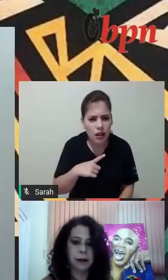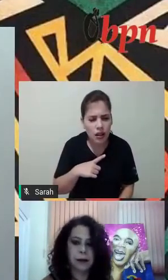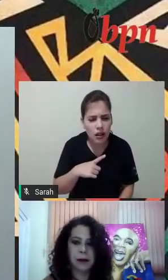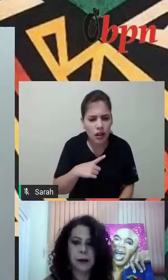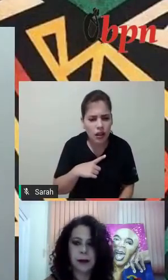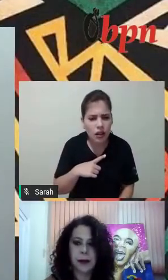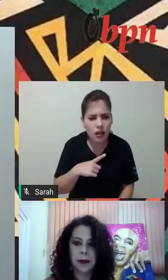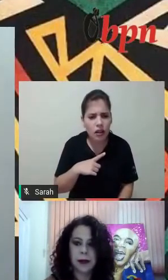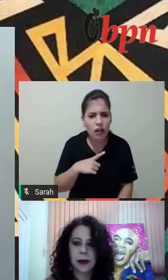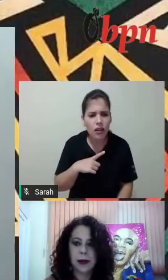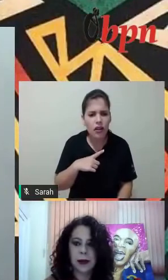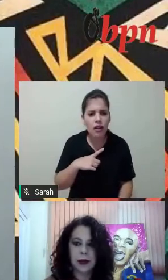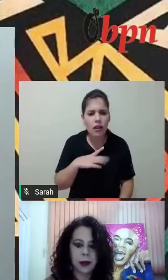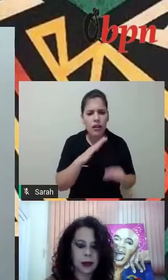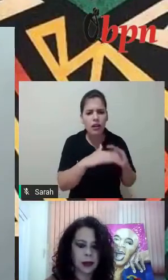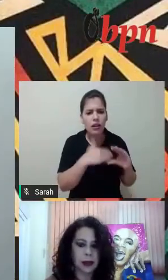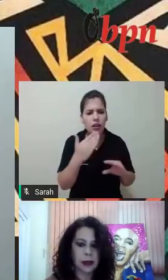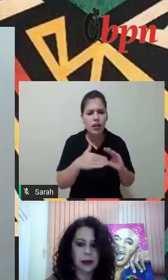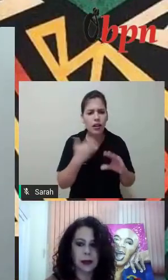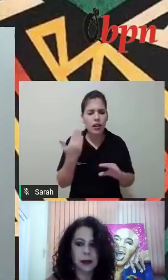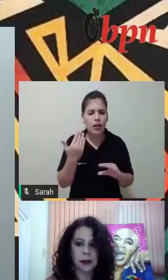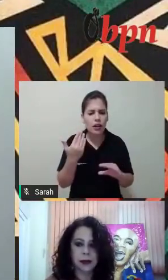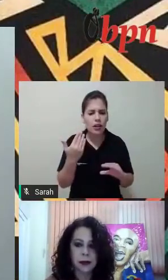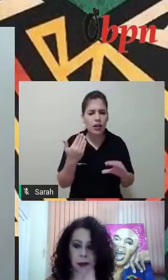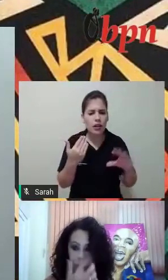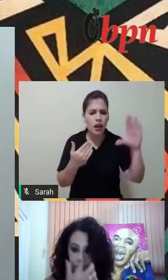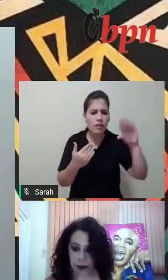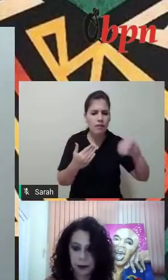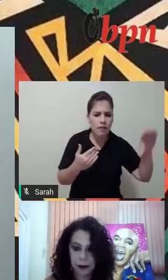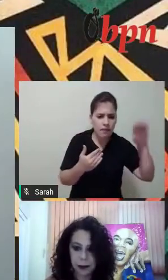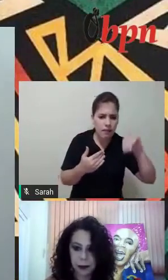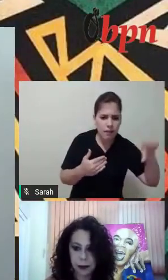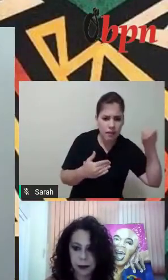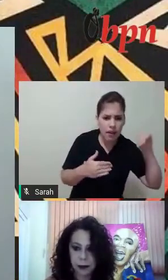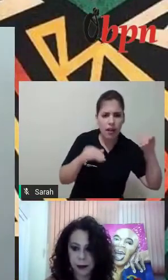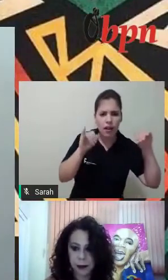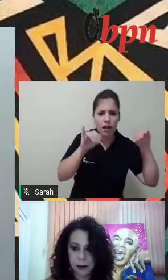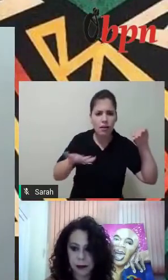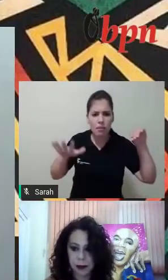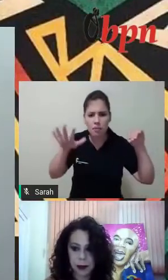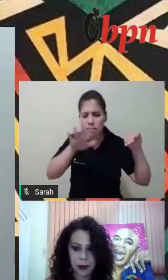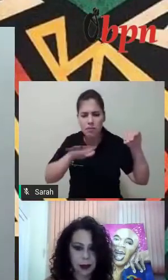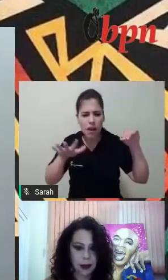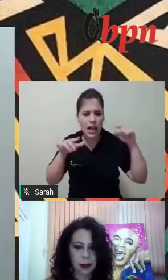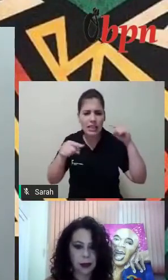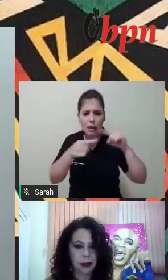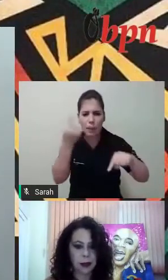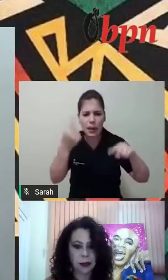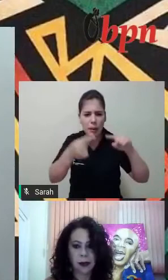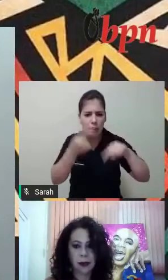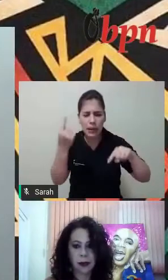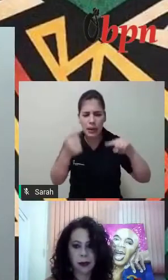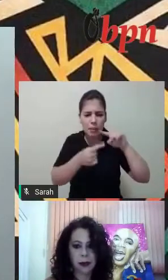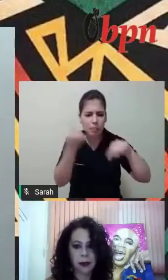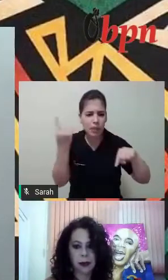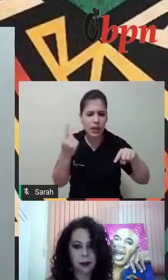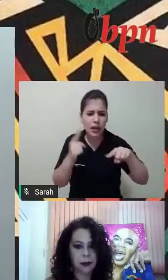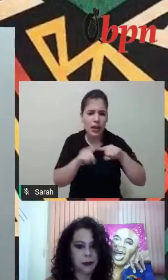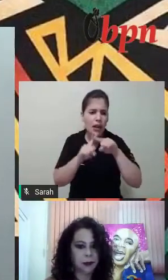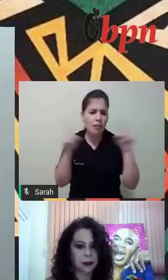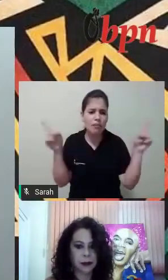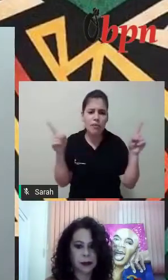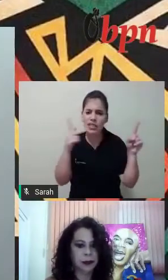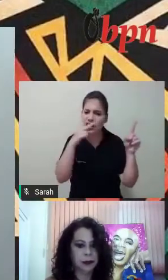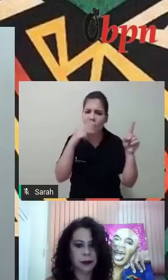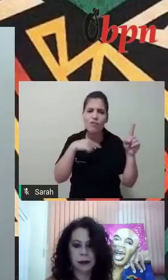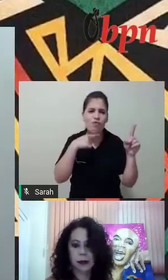que há dissincronia entre a fala e a imagem, mas aí acho que eu não tenho nenhuma interferência